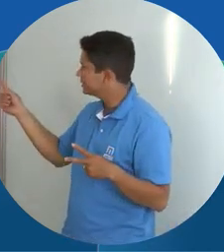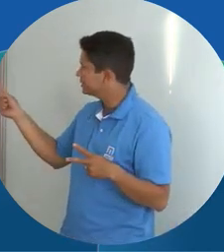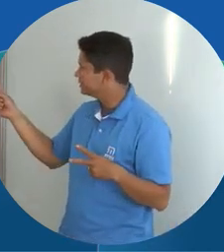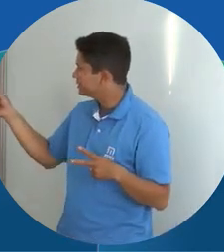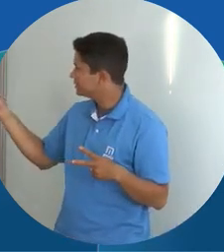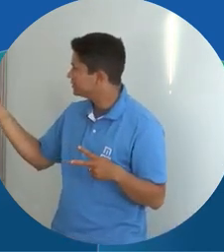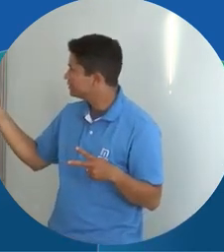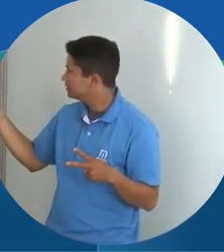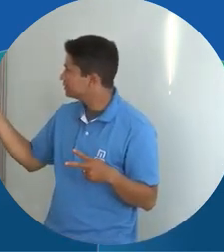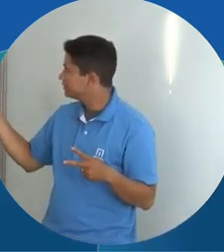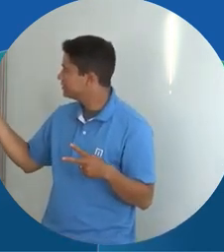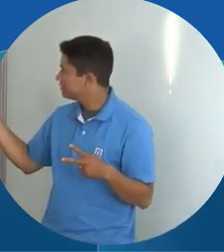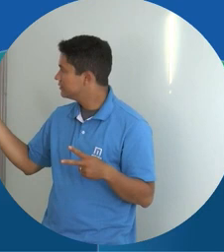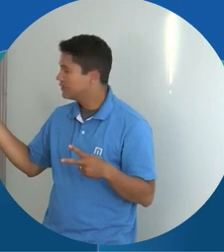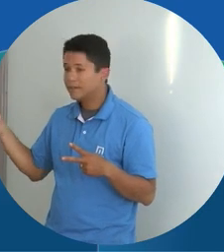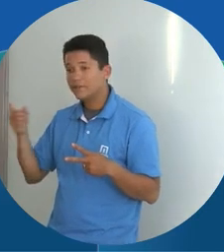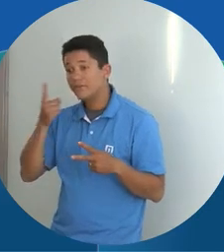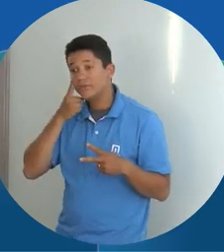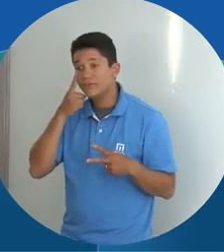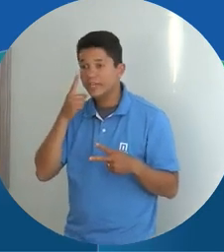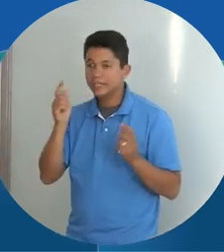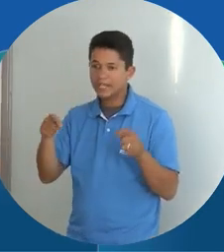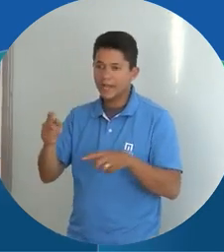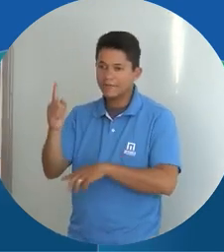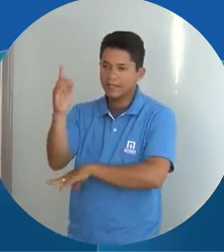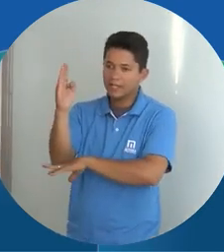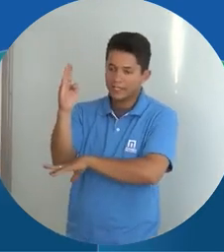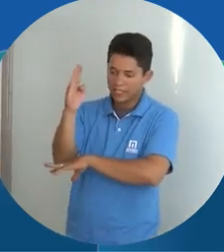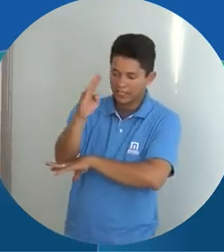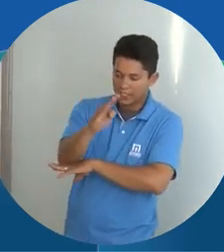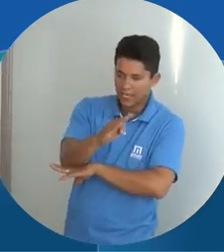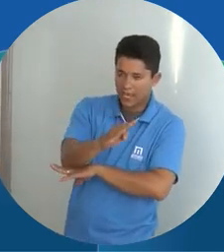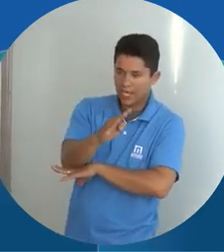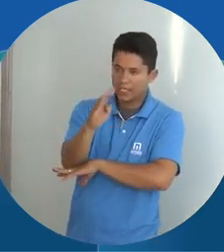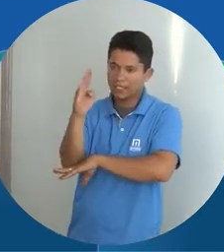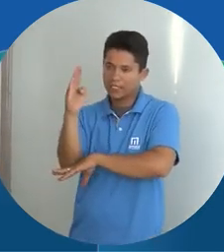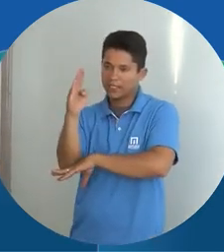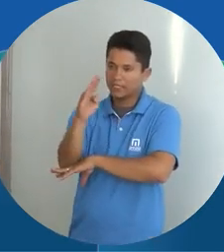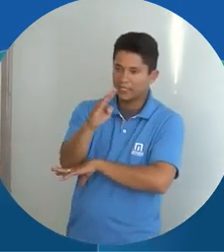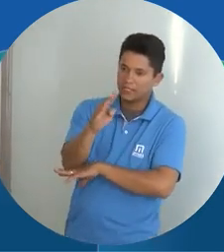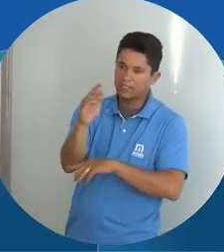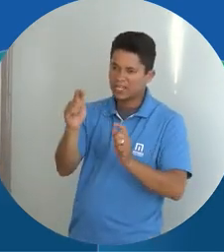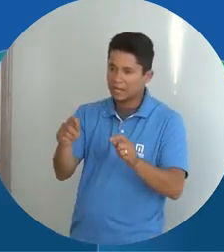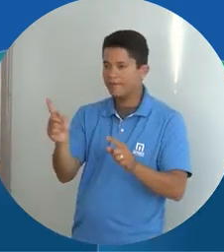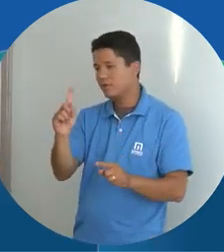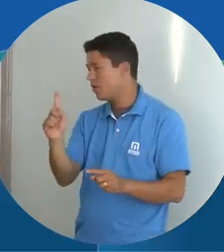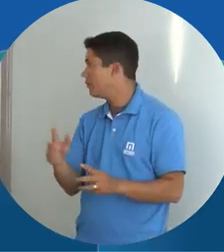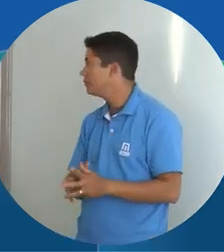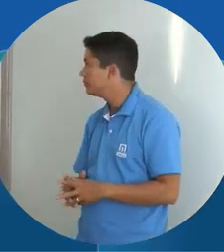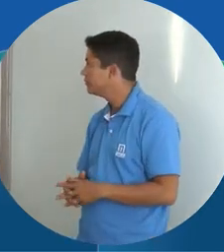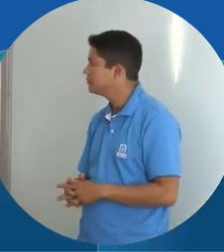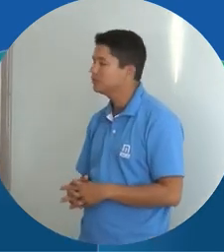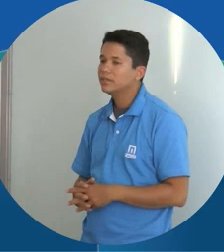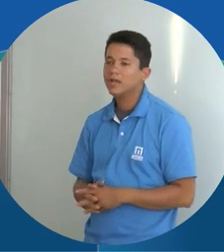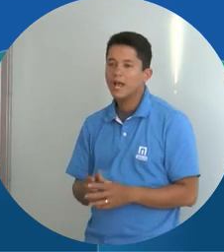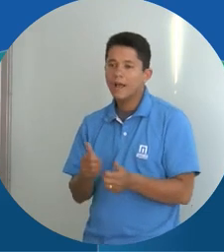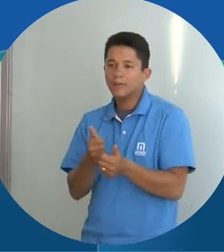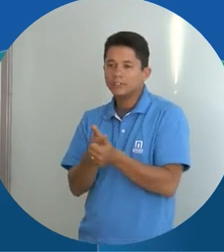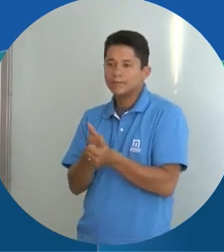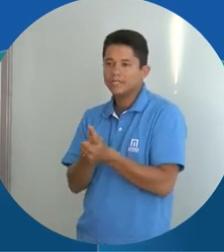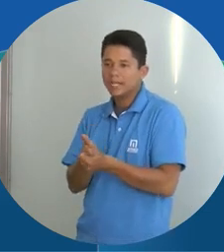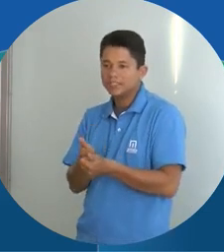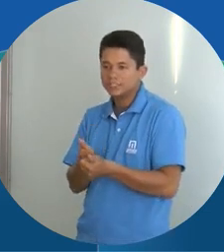estrutura existente e ver a possibilidade de se inclinar. Aqui, apesar da proximidade com o bloco, a estaca inclinada